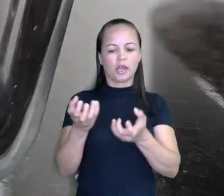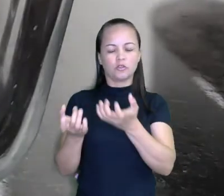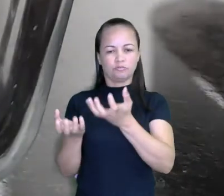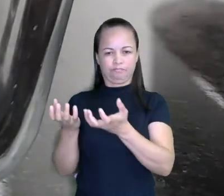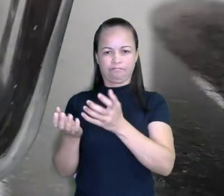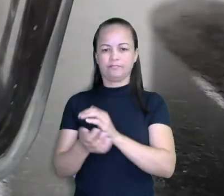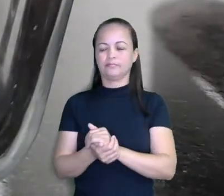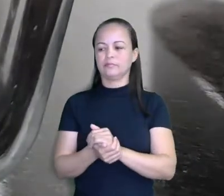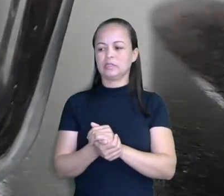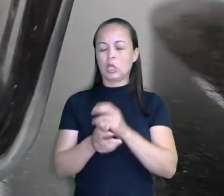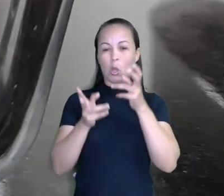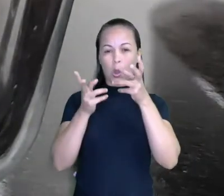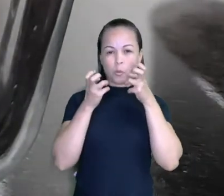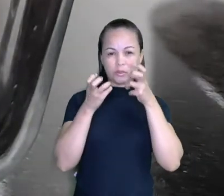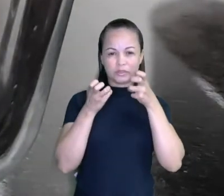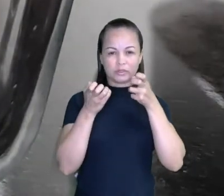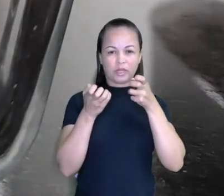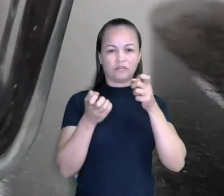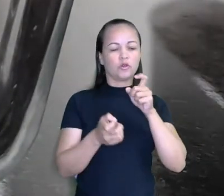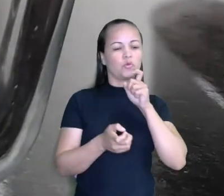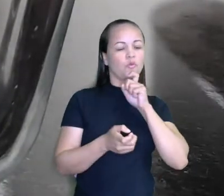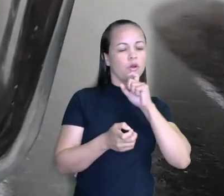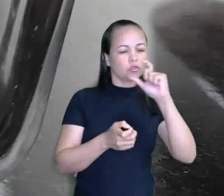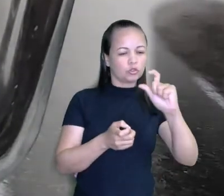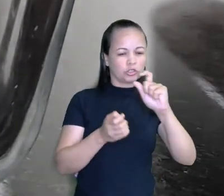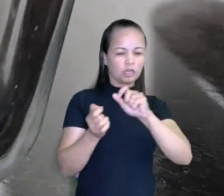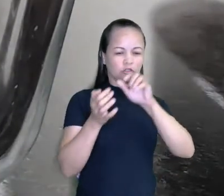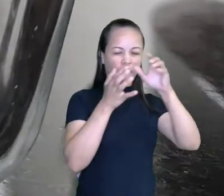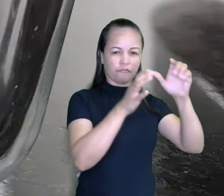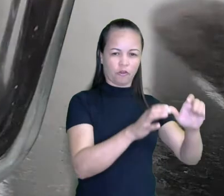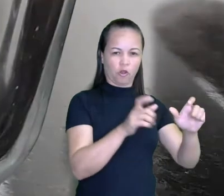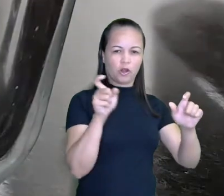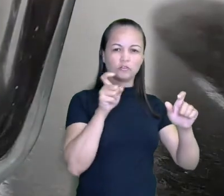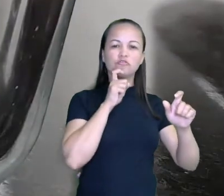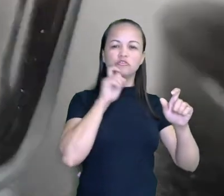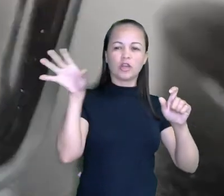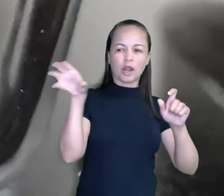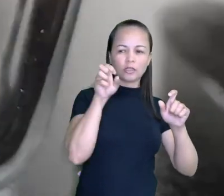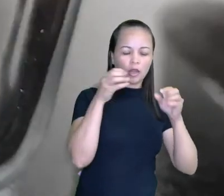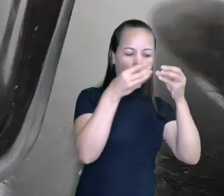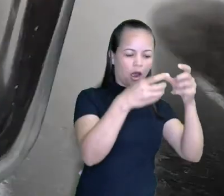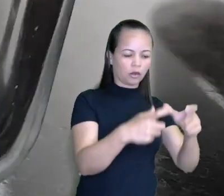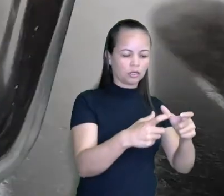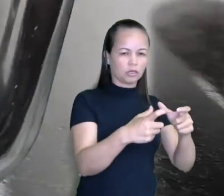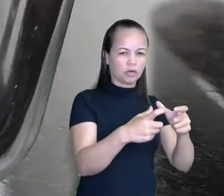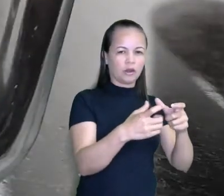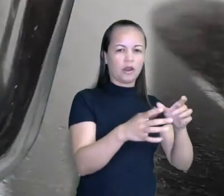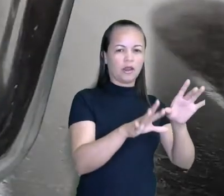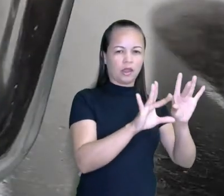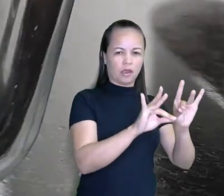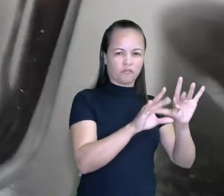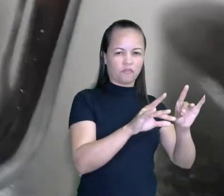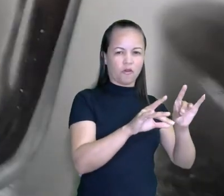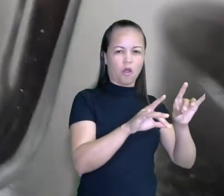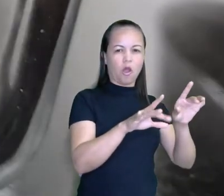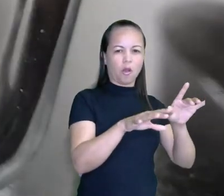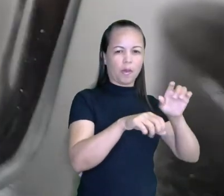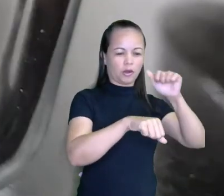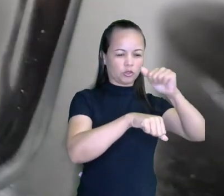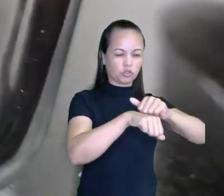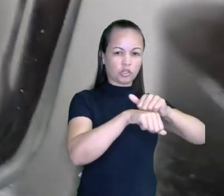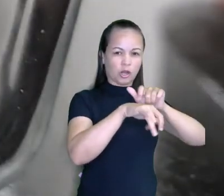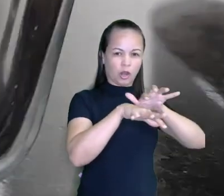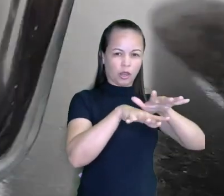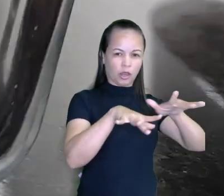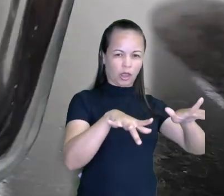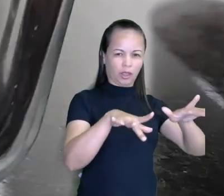água. Observe que quando deixamos suas pedras fora do congelador, elas derretem e novamente ficam na forma de água